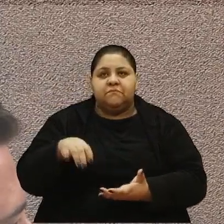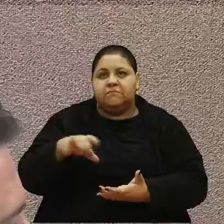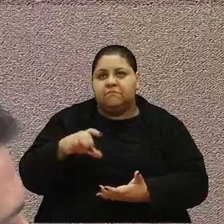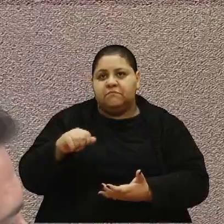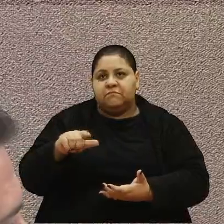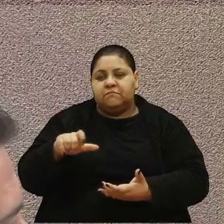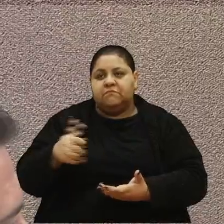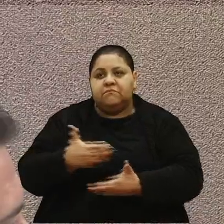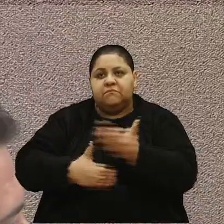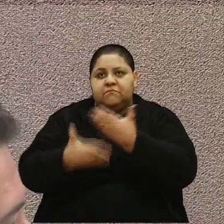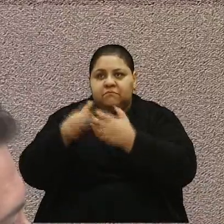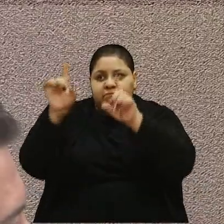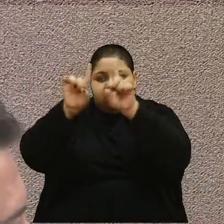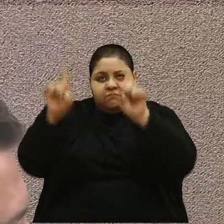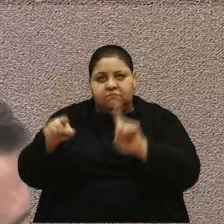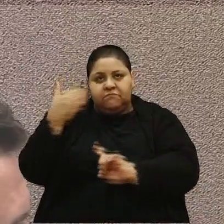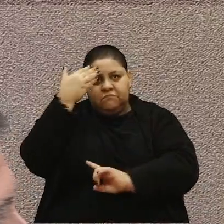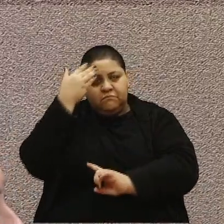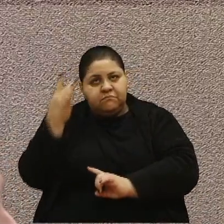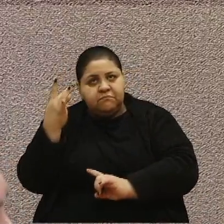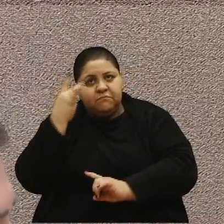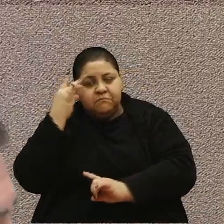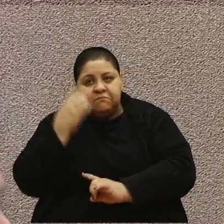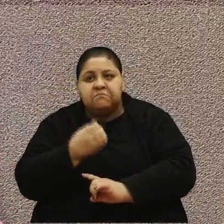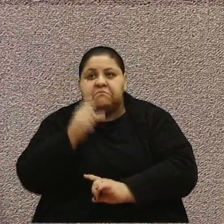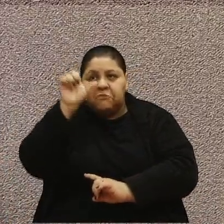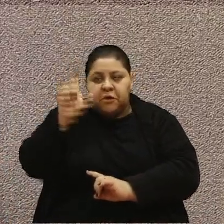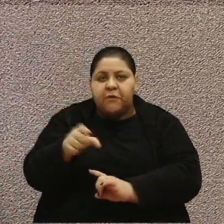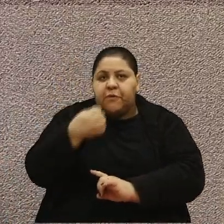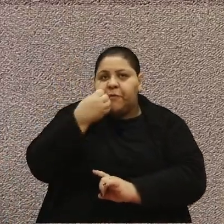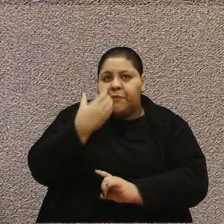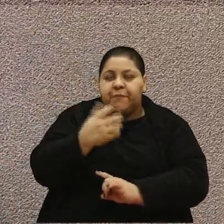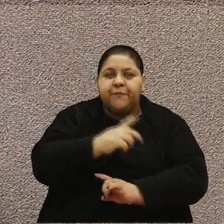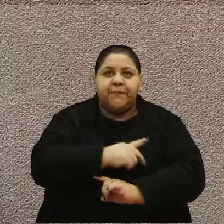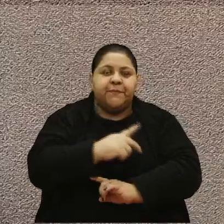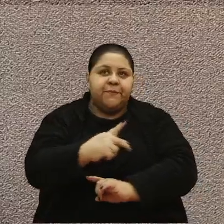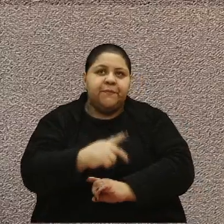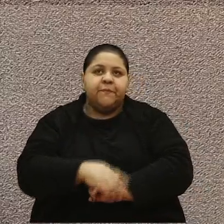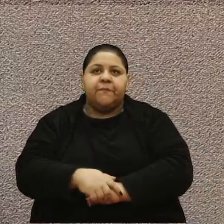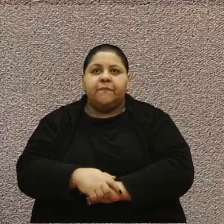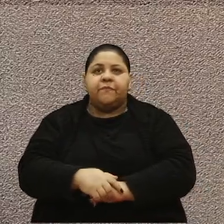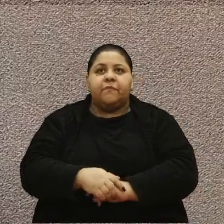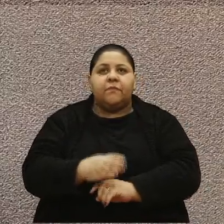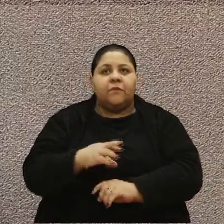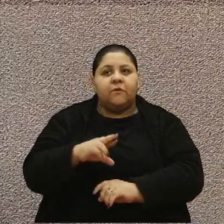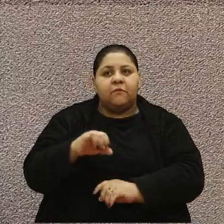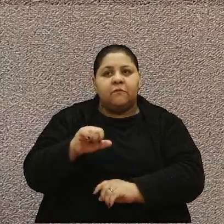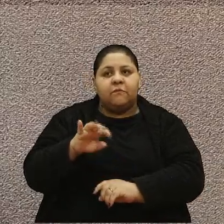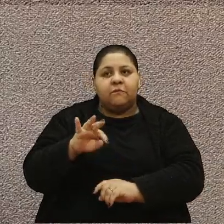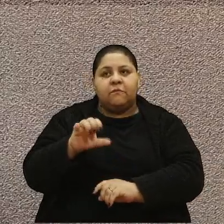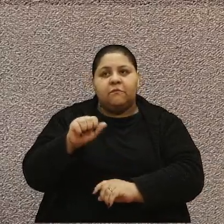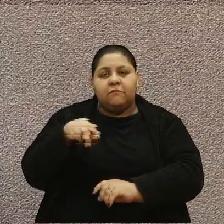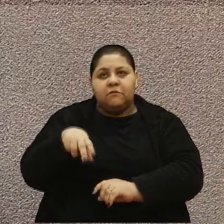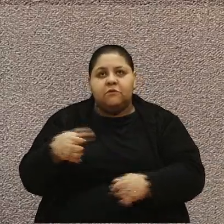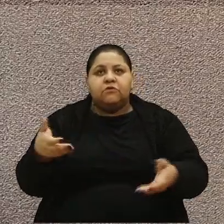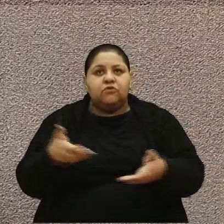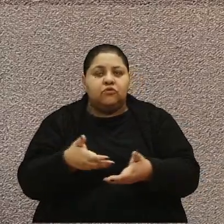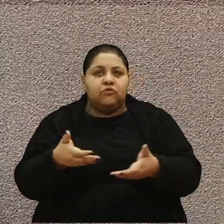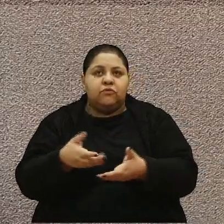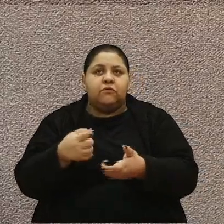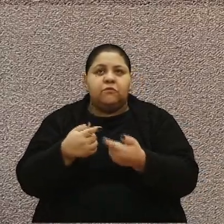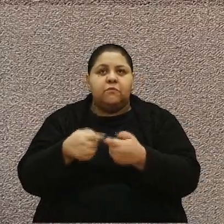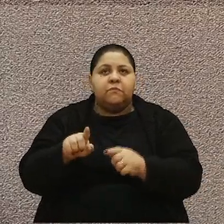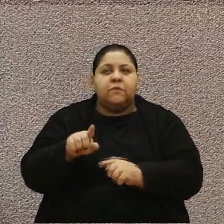staff, obrigado pela presença, gente do bem. O presidente, o Cristiano e tantos outros nos tiraram a fala, mas